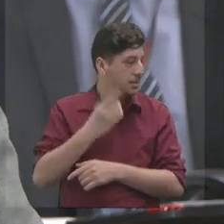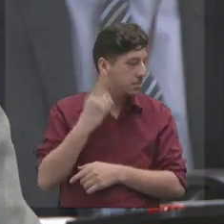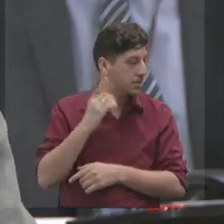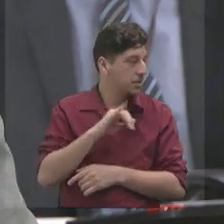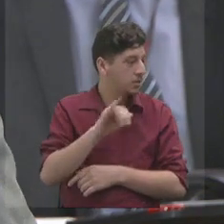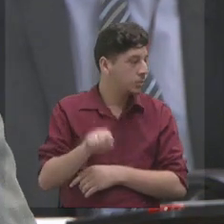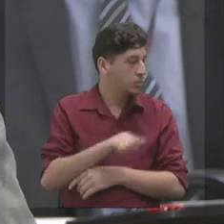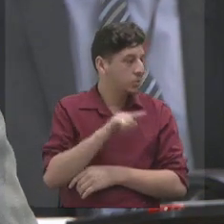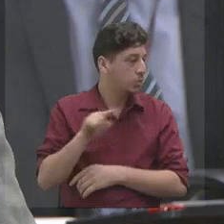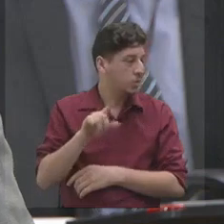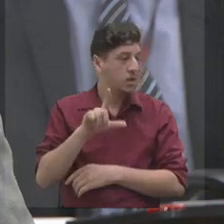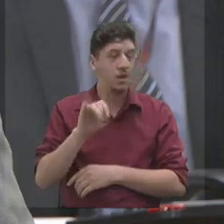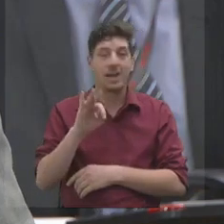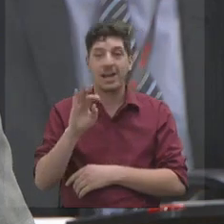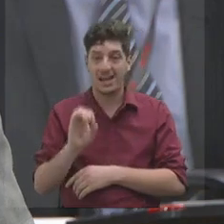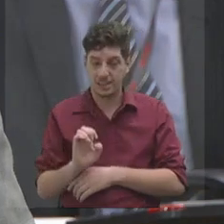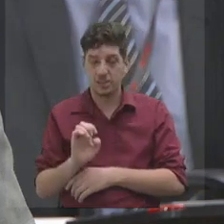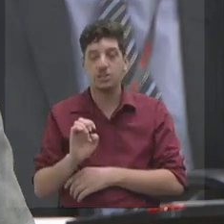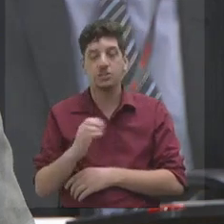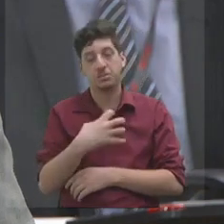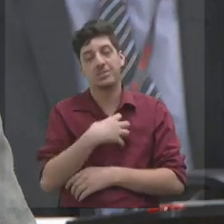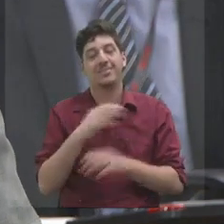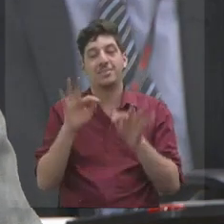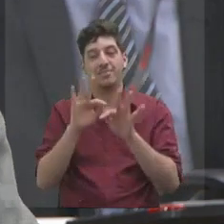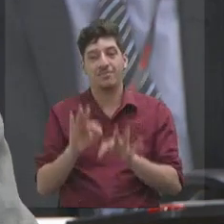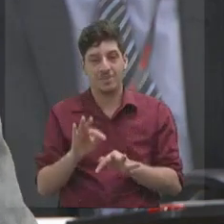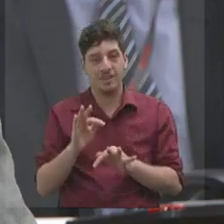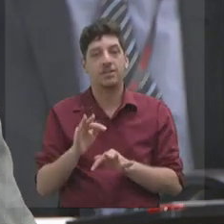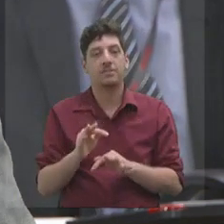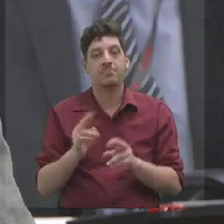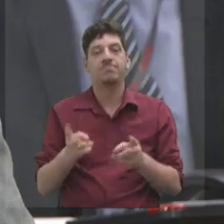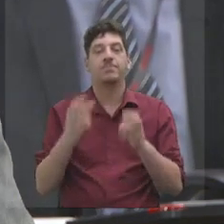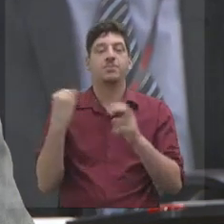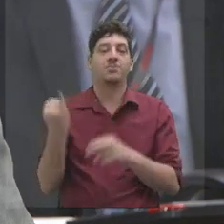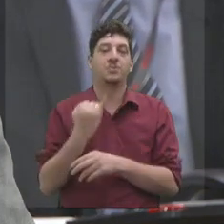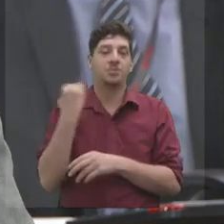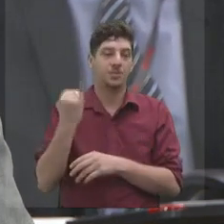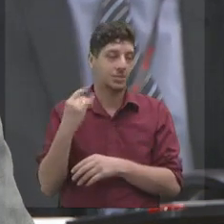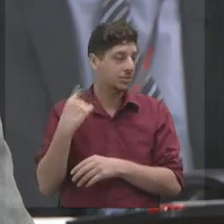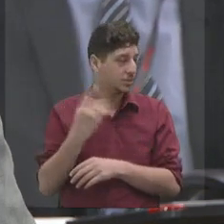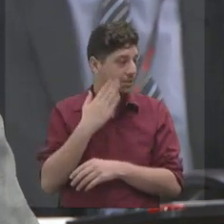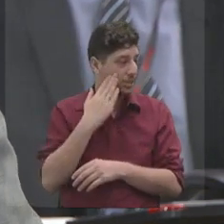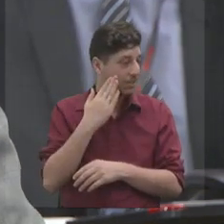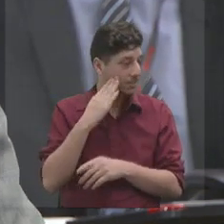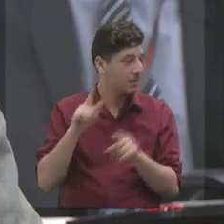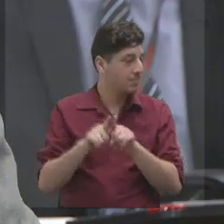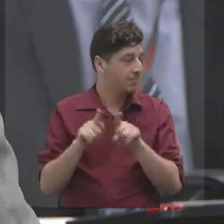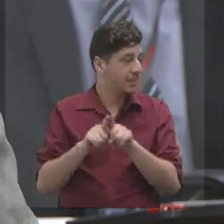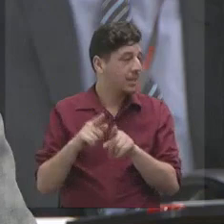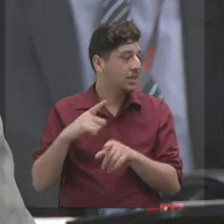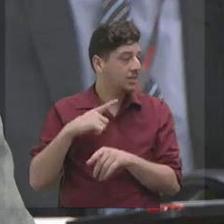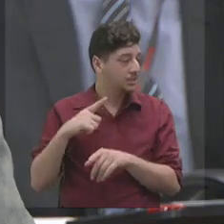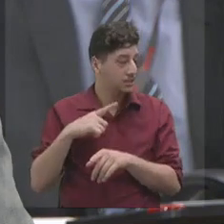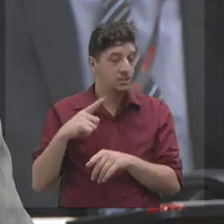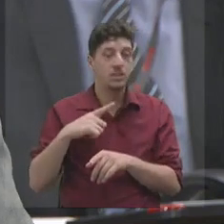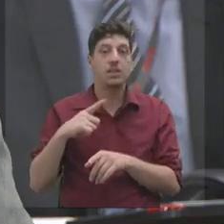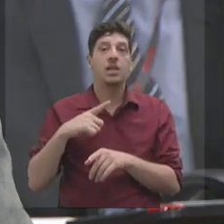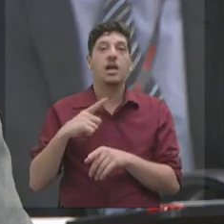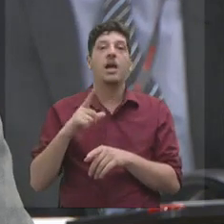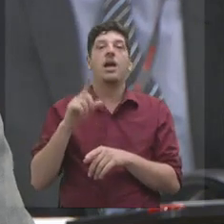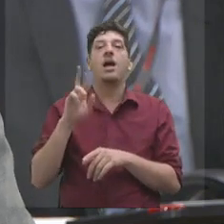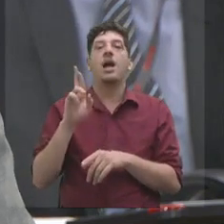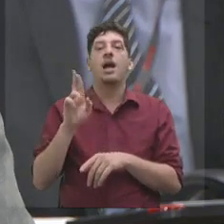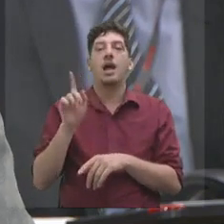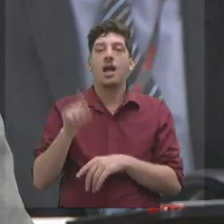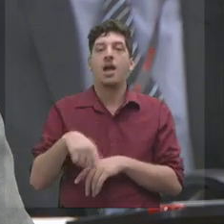Fiquei muito alegre de saber aqui né e a gente também tinha essa demanda através de requerimento todos